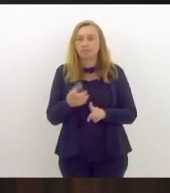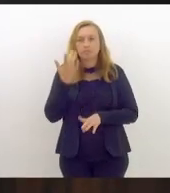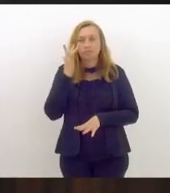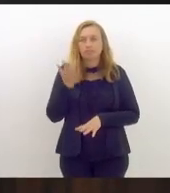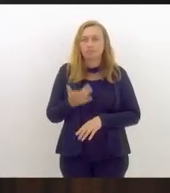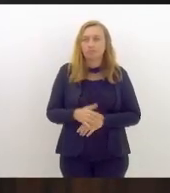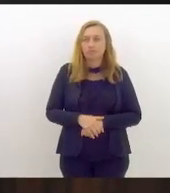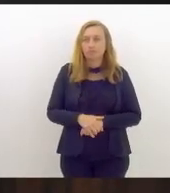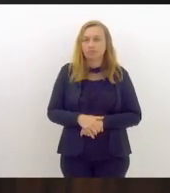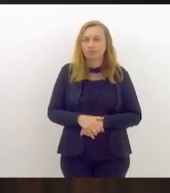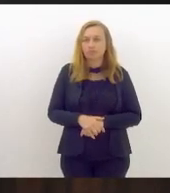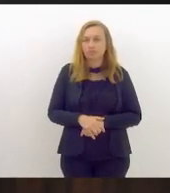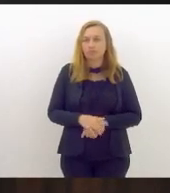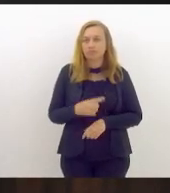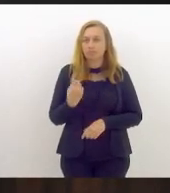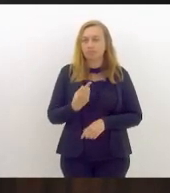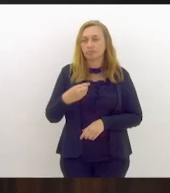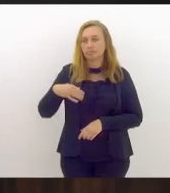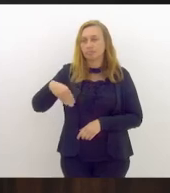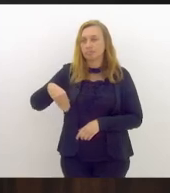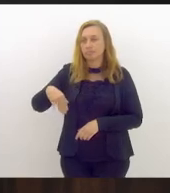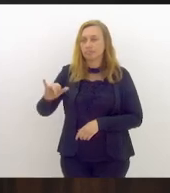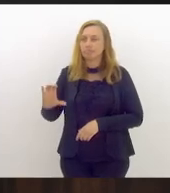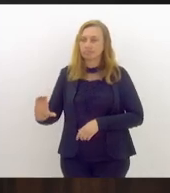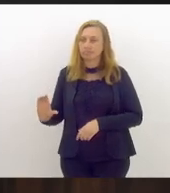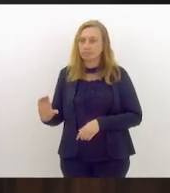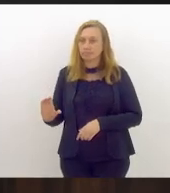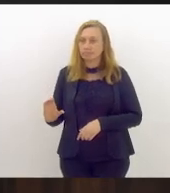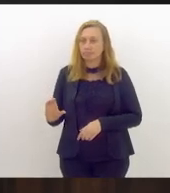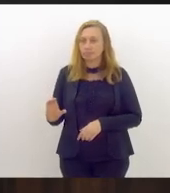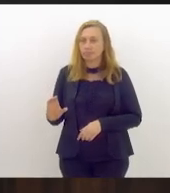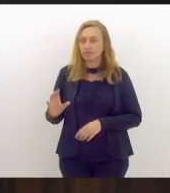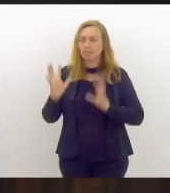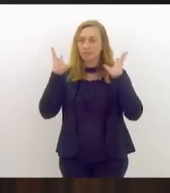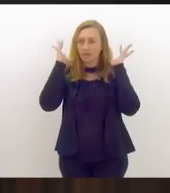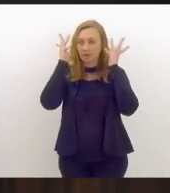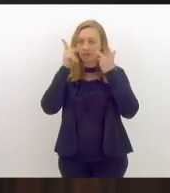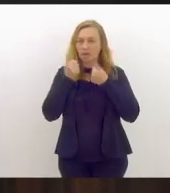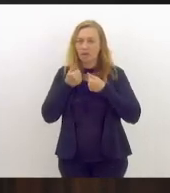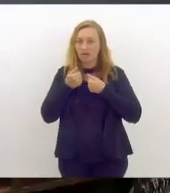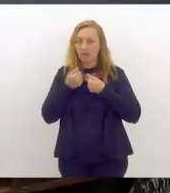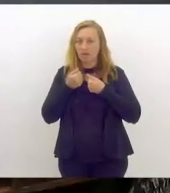fosse do nosso Mink, Leão Dourado. Eu queria uma pela